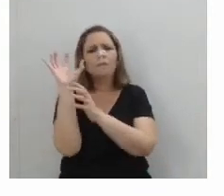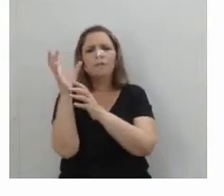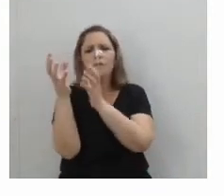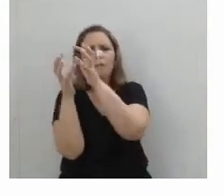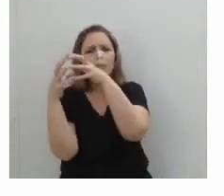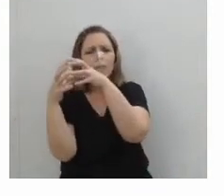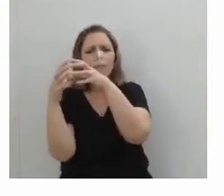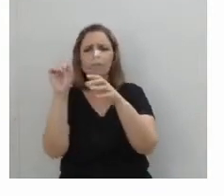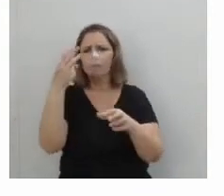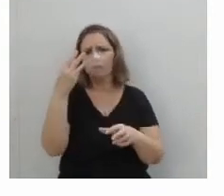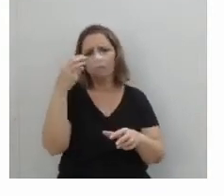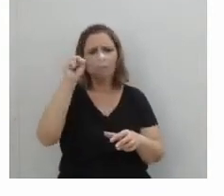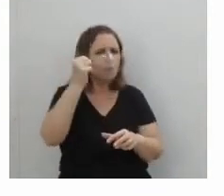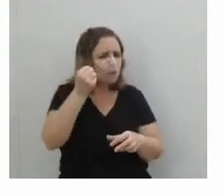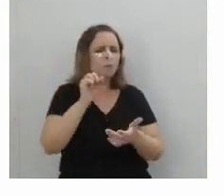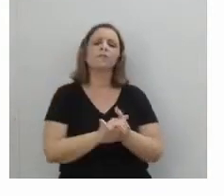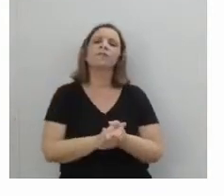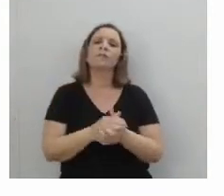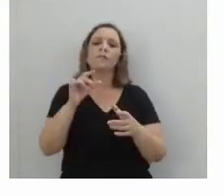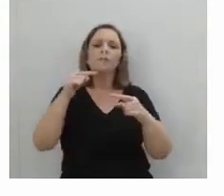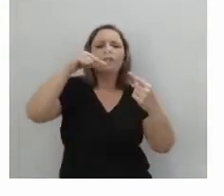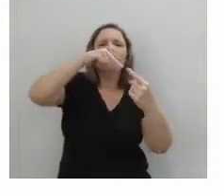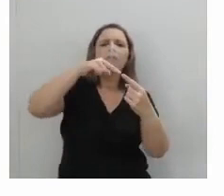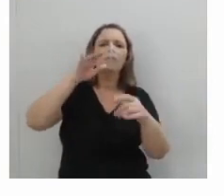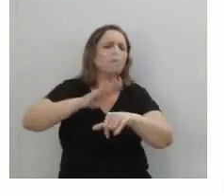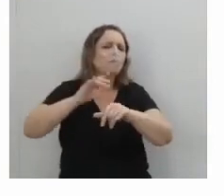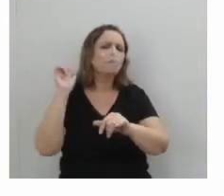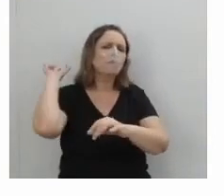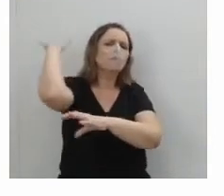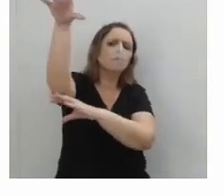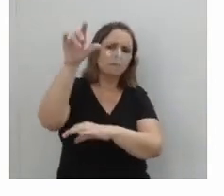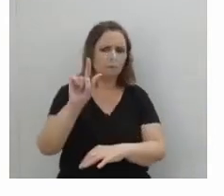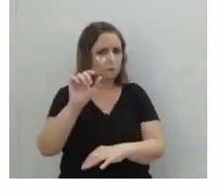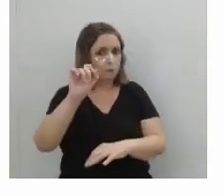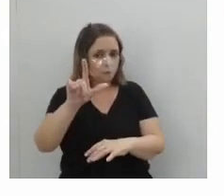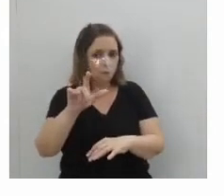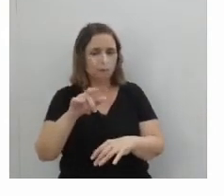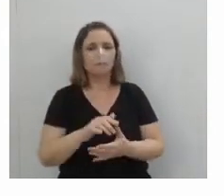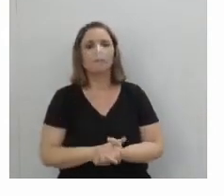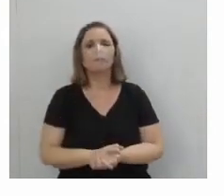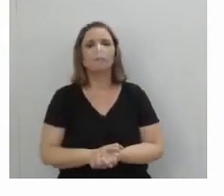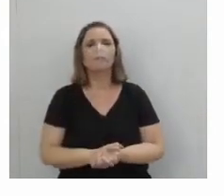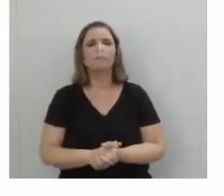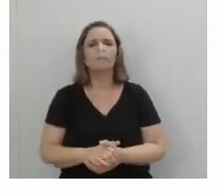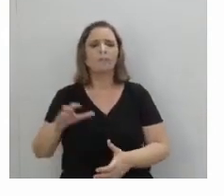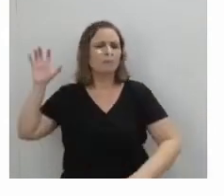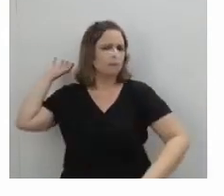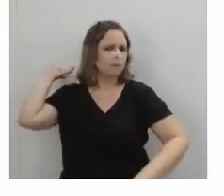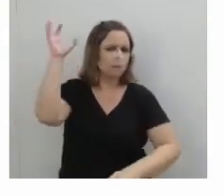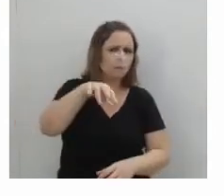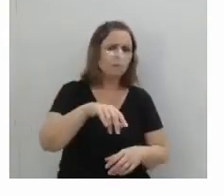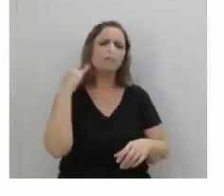3 segundos. O objetivo do jogo é fazer o maior número de gols possível. Então vamos agora ver qual